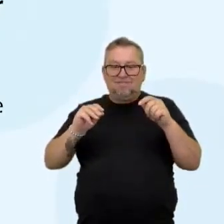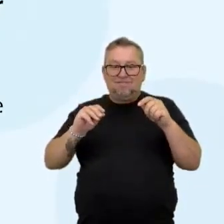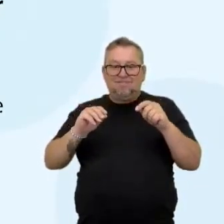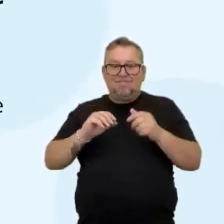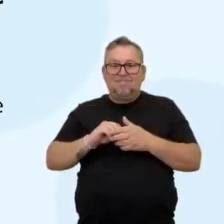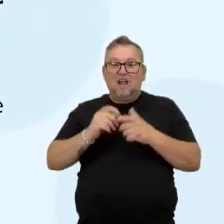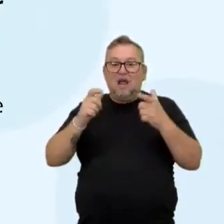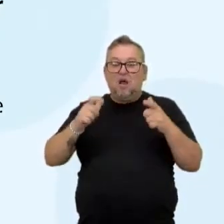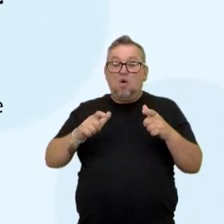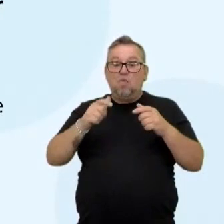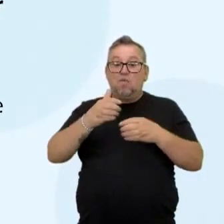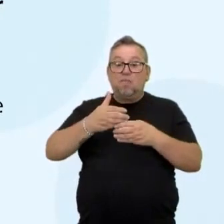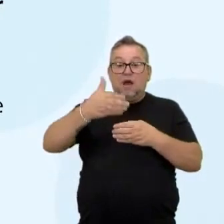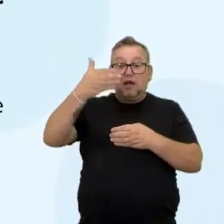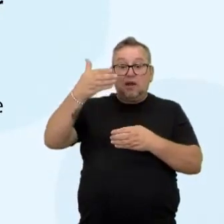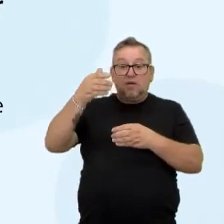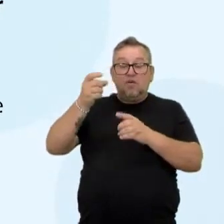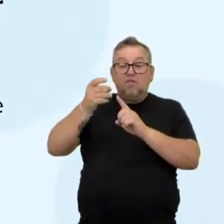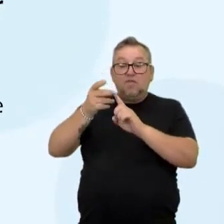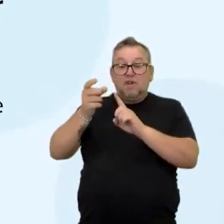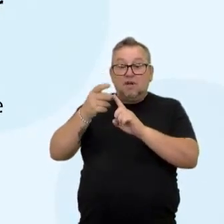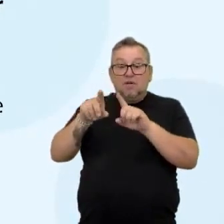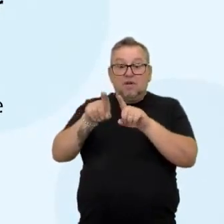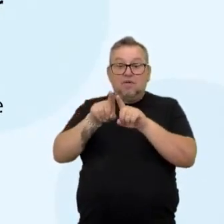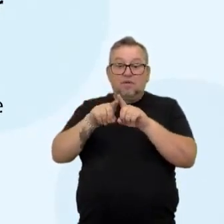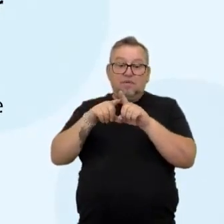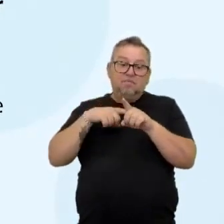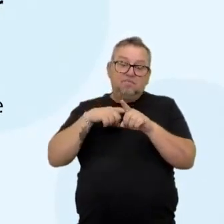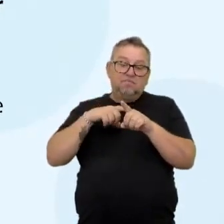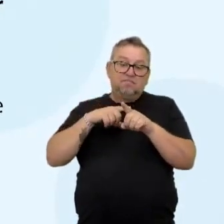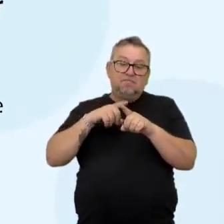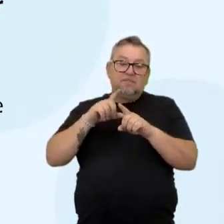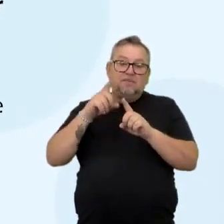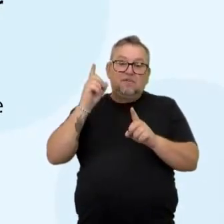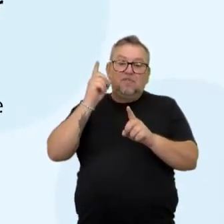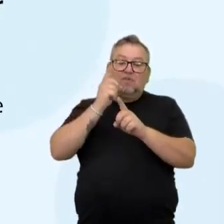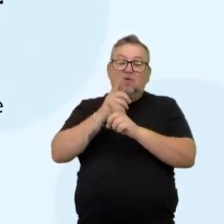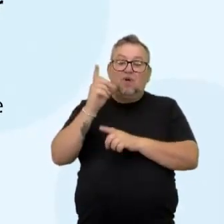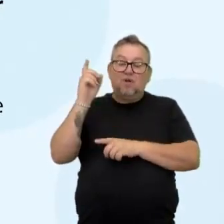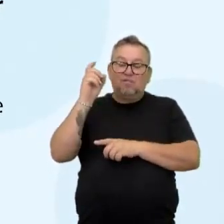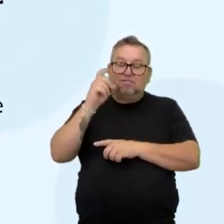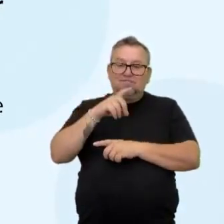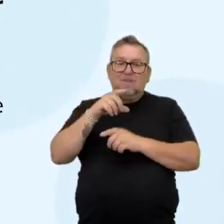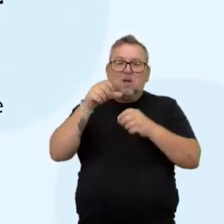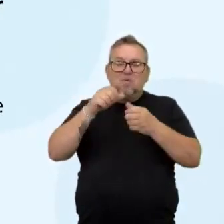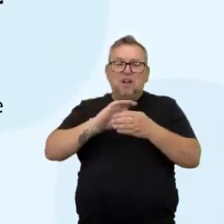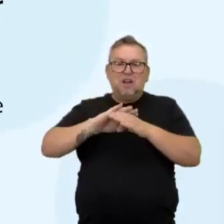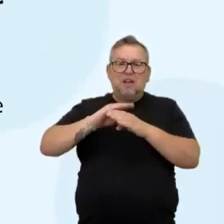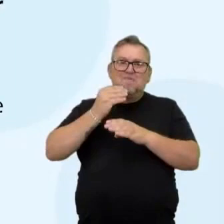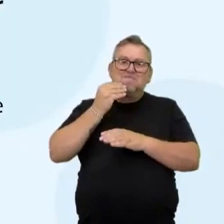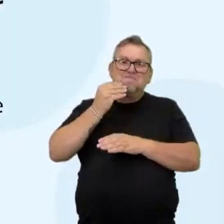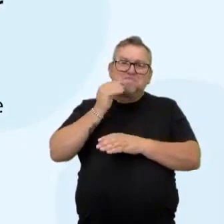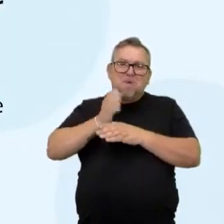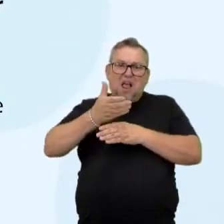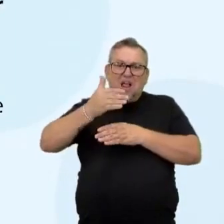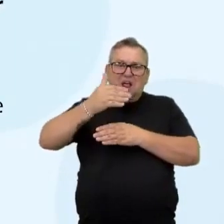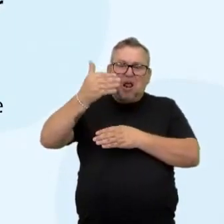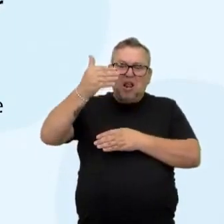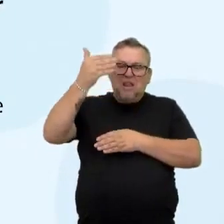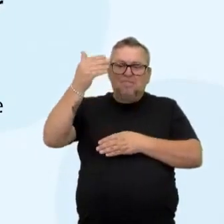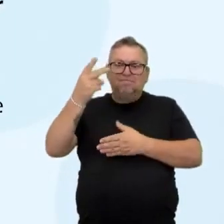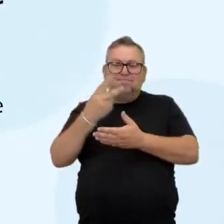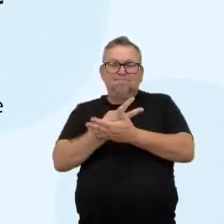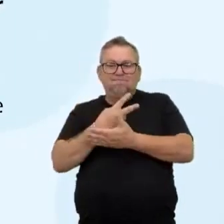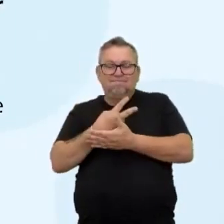O ideal é colocar em paredes e metal. Também é muito regular. Agora, aquelas paredes muito irregulares, que tem